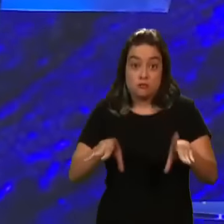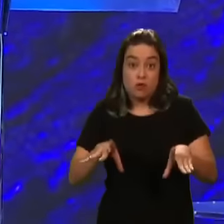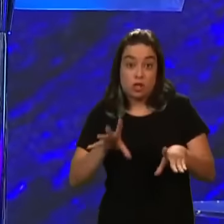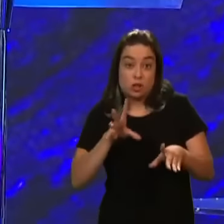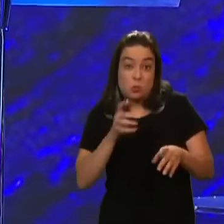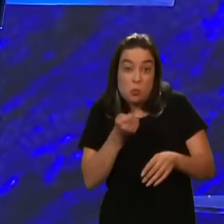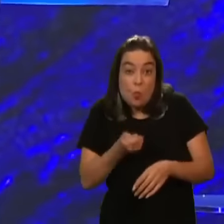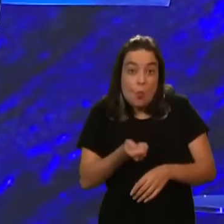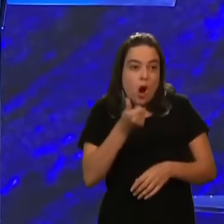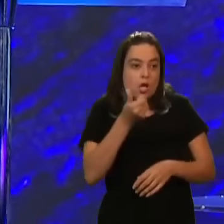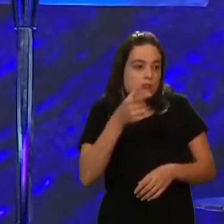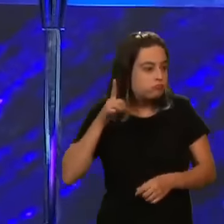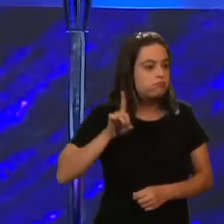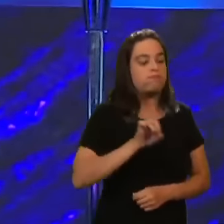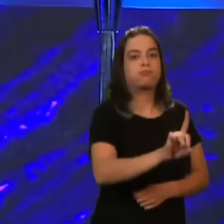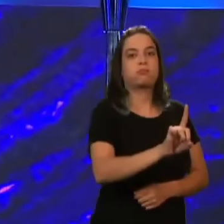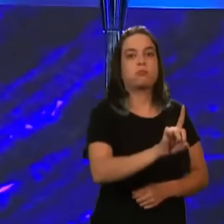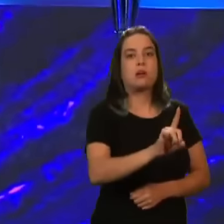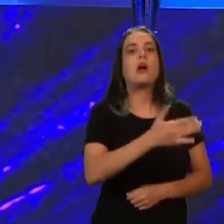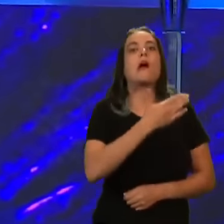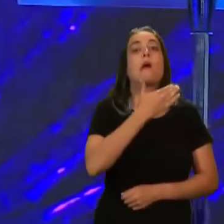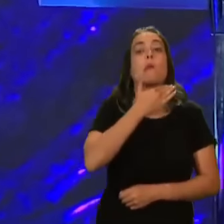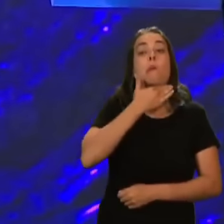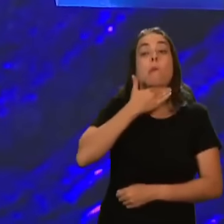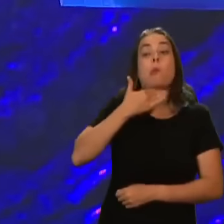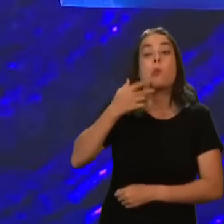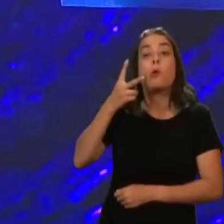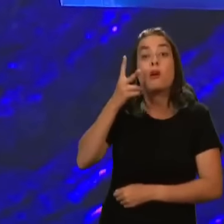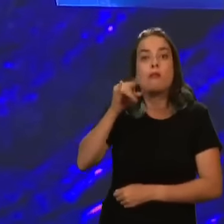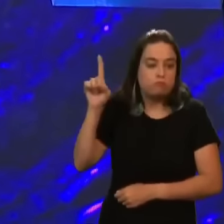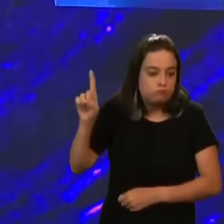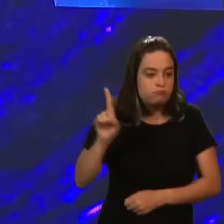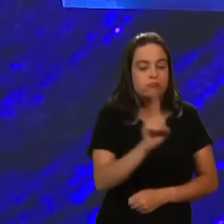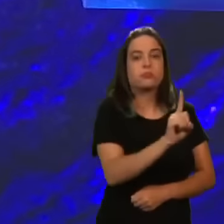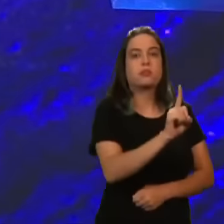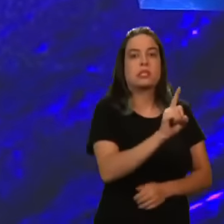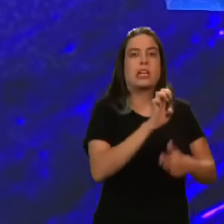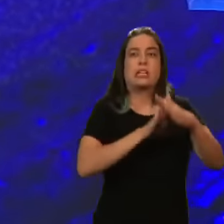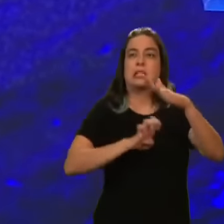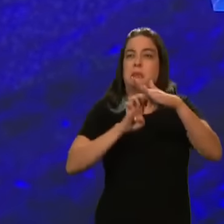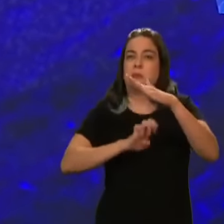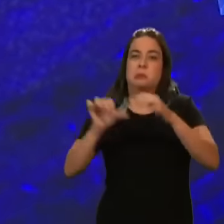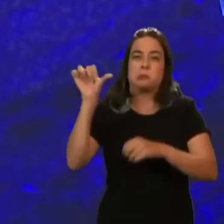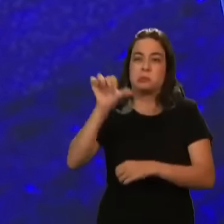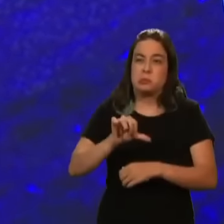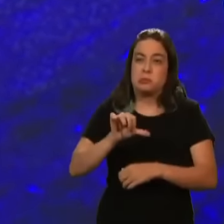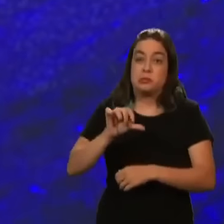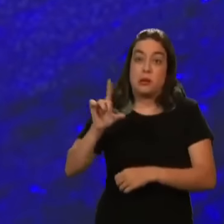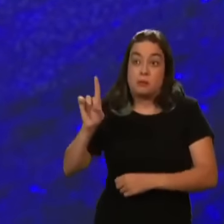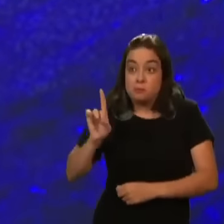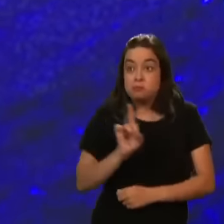entrar. O diagnóstico está certo, vai morrer, aí então deixa eu entrar. A empresa quebrou mesmo, aí então deixa eu entrar.